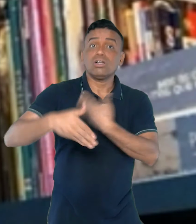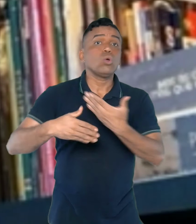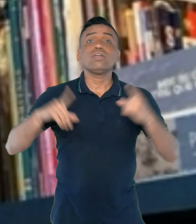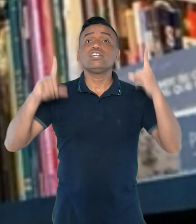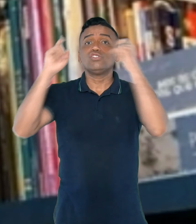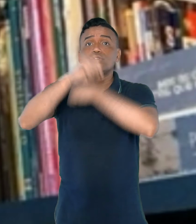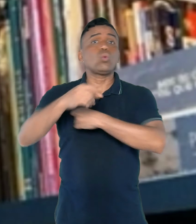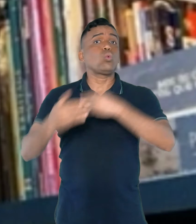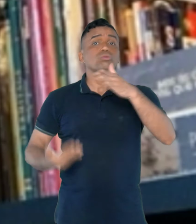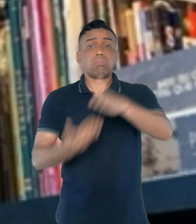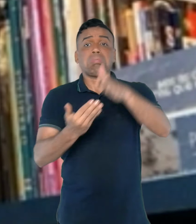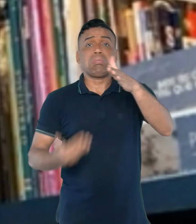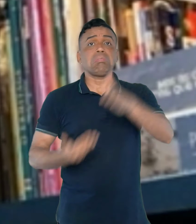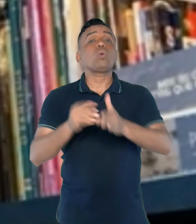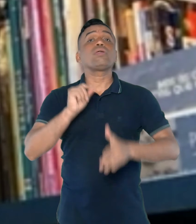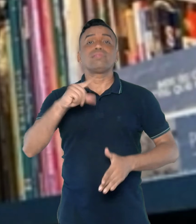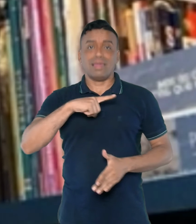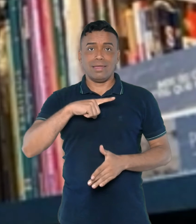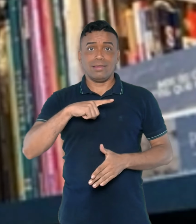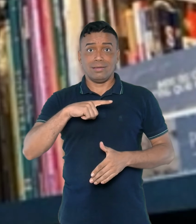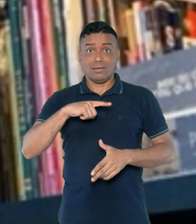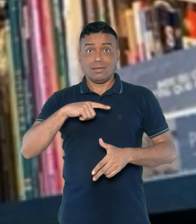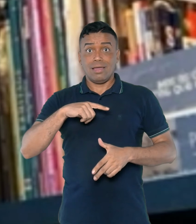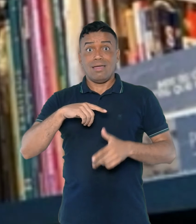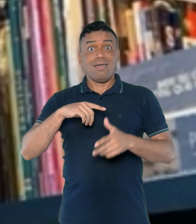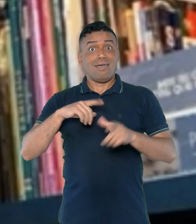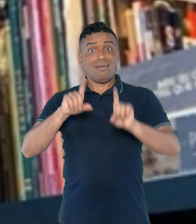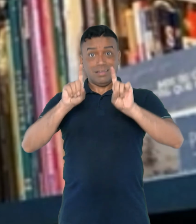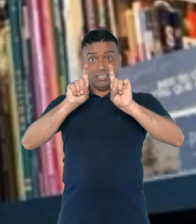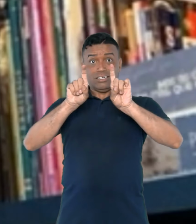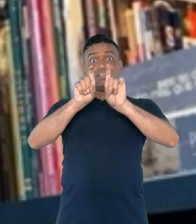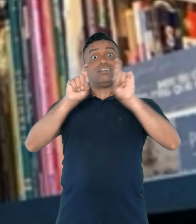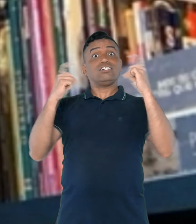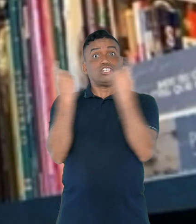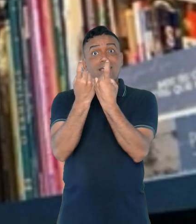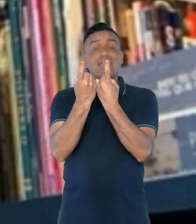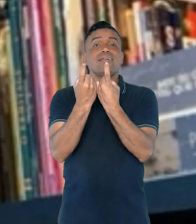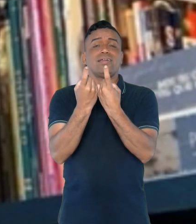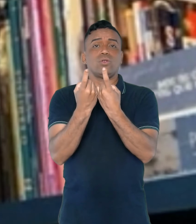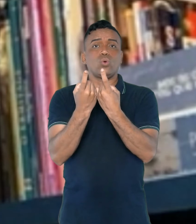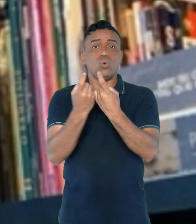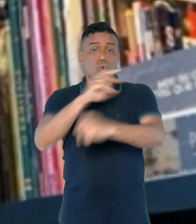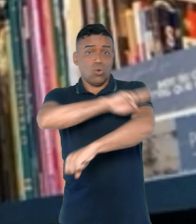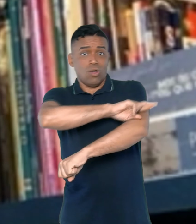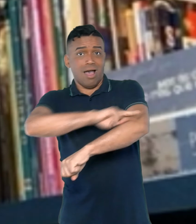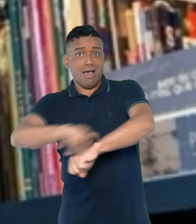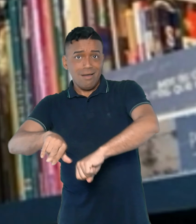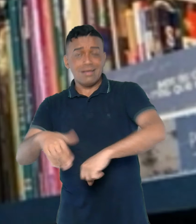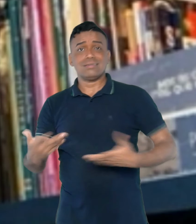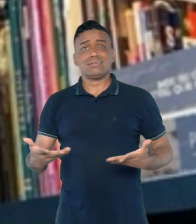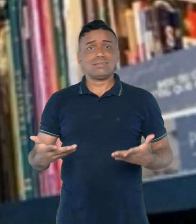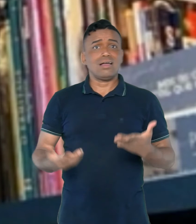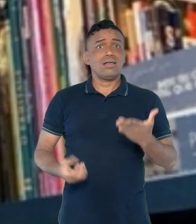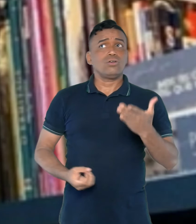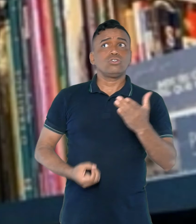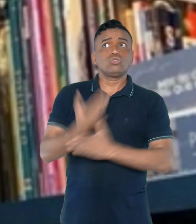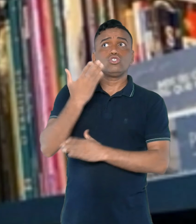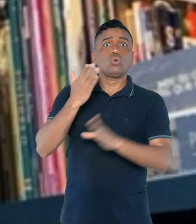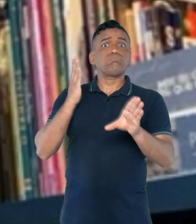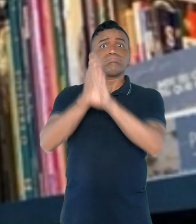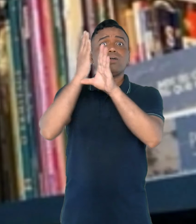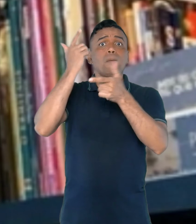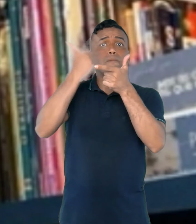que impede? Né? É a questão do gênero? É a questão da raça? Né? O que é que realmente gerou, né, esse desencontro ao